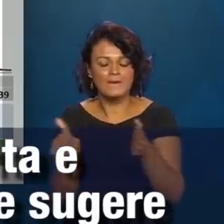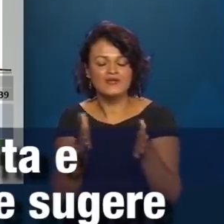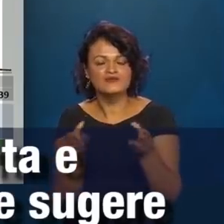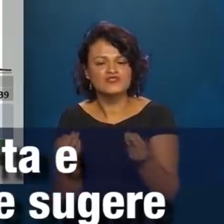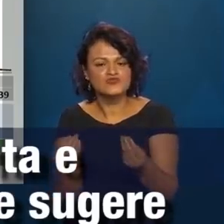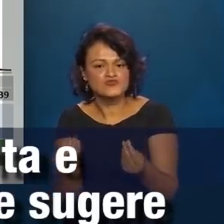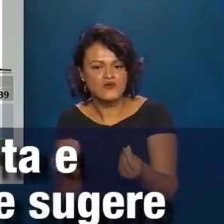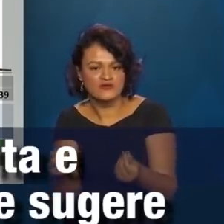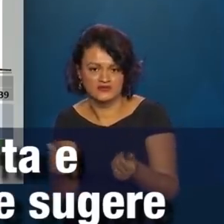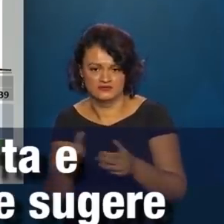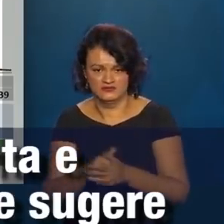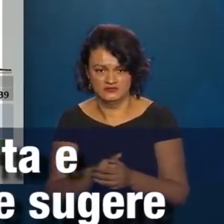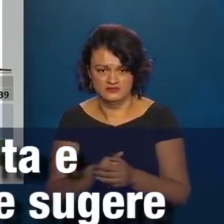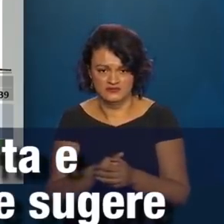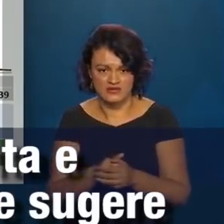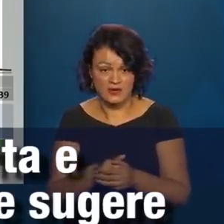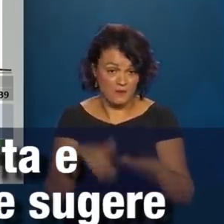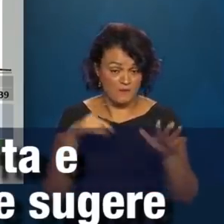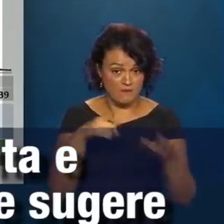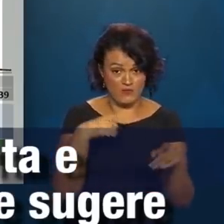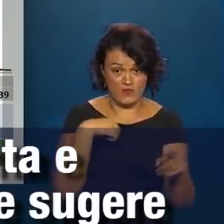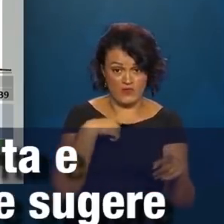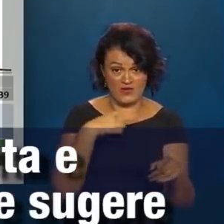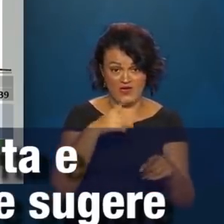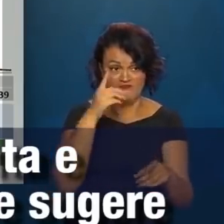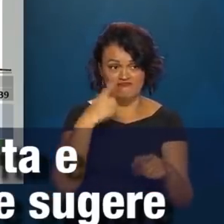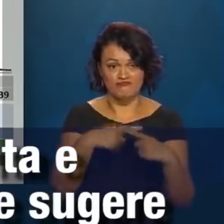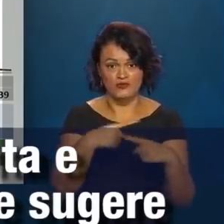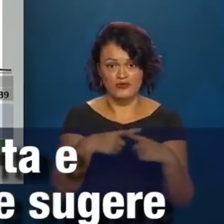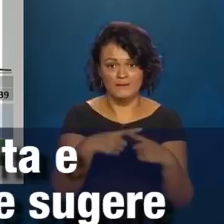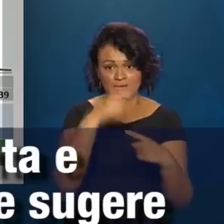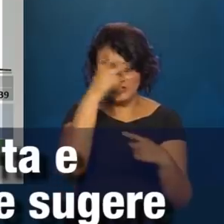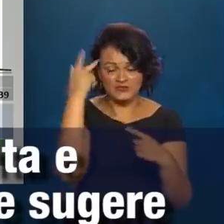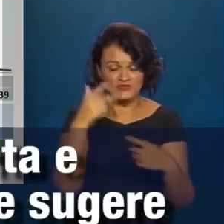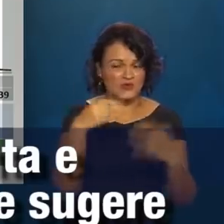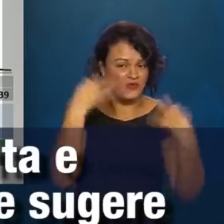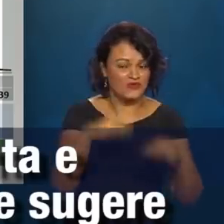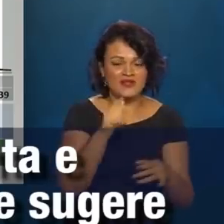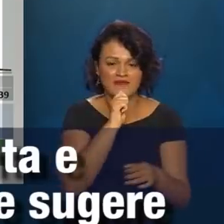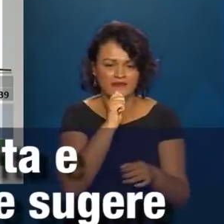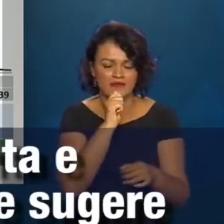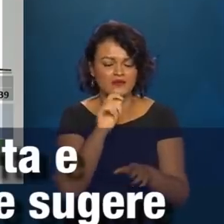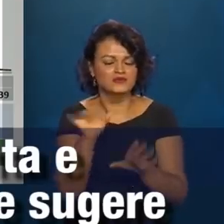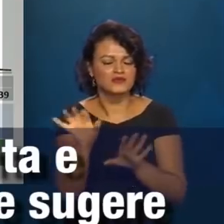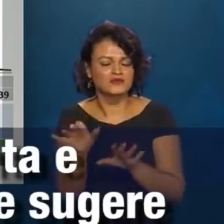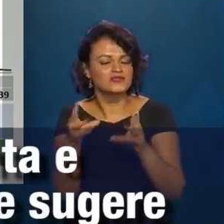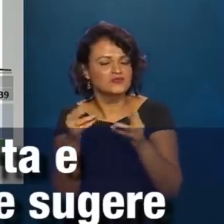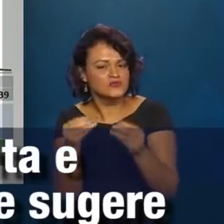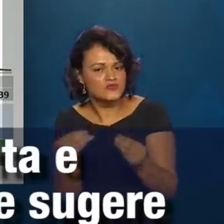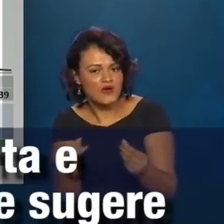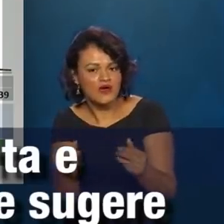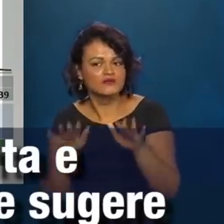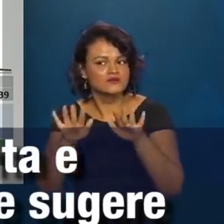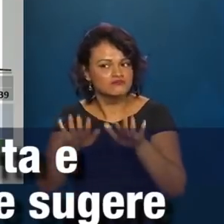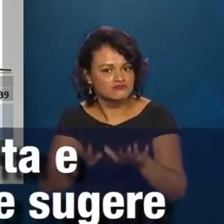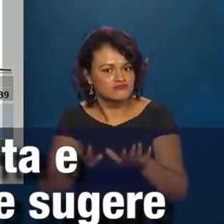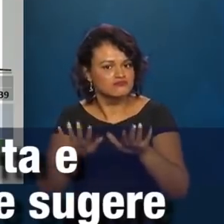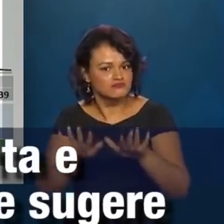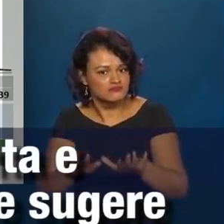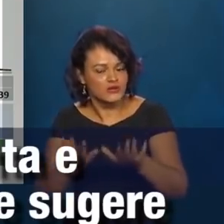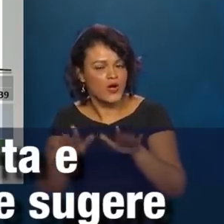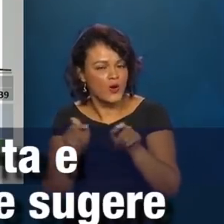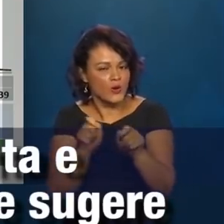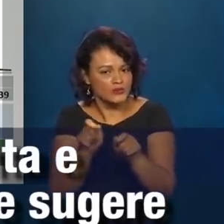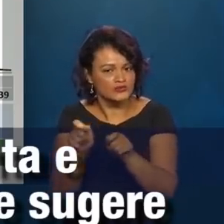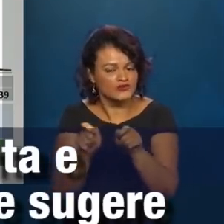Então, até não termos o primeiro caso, estávamos na fase de contenção, identificando casos, controlando esses